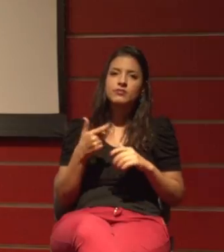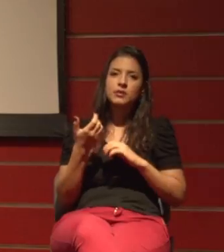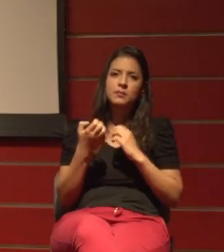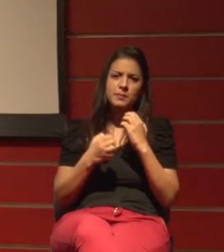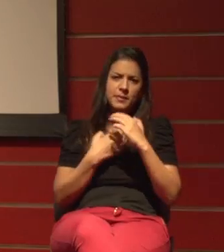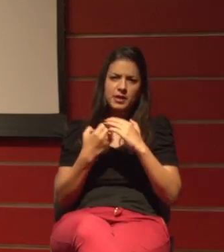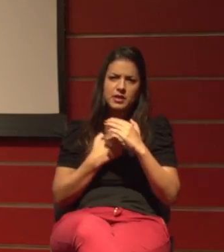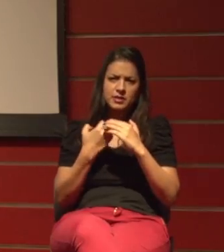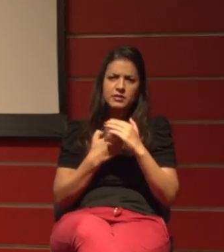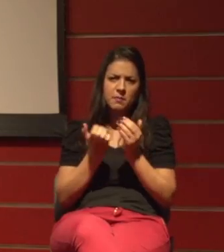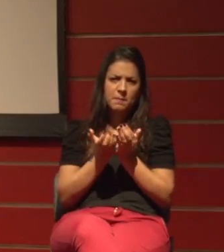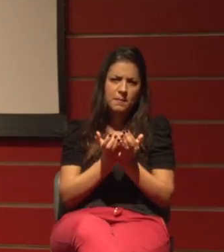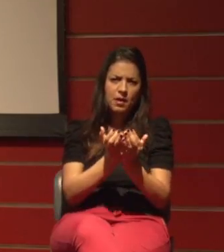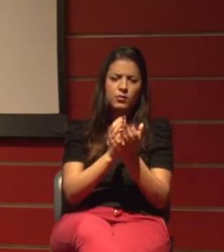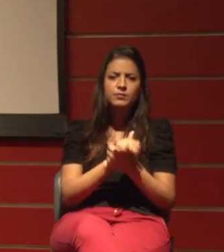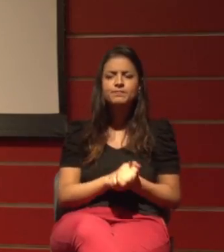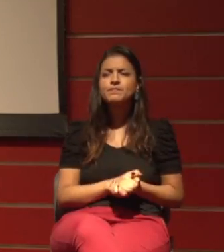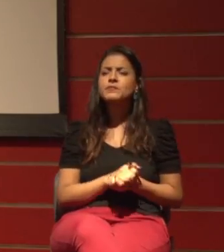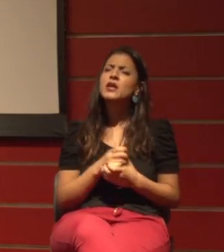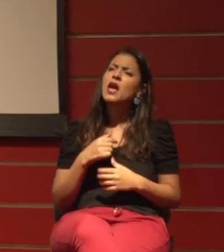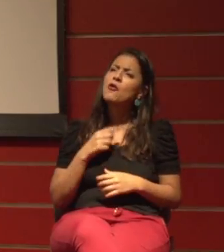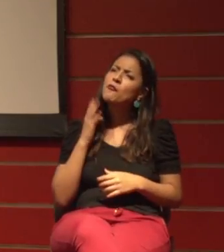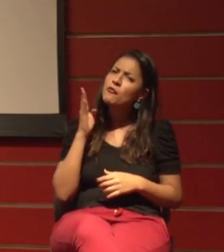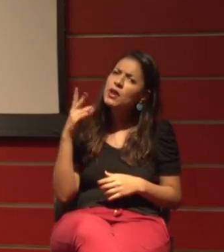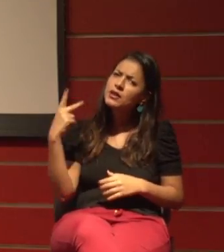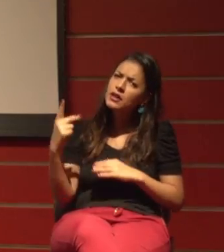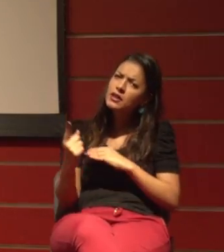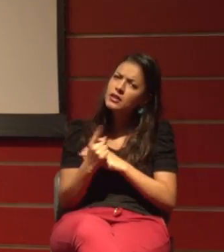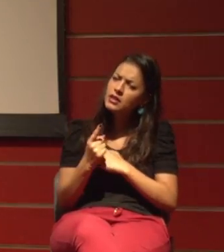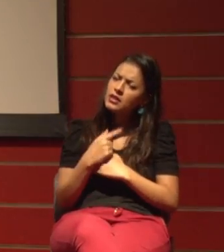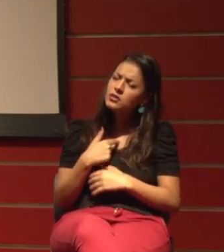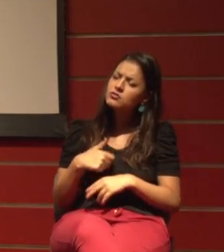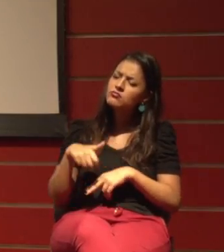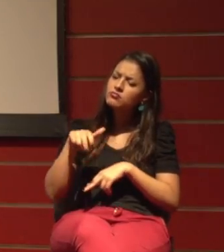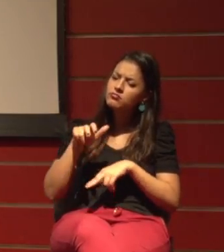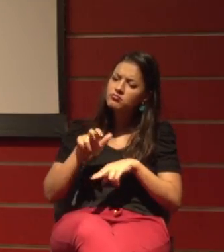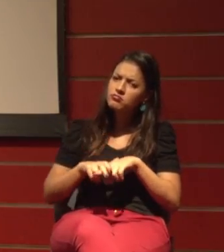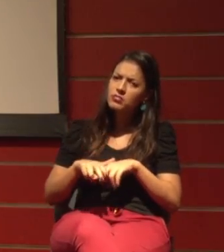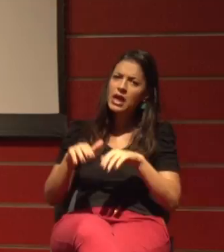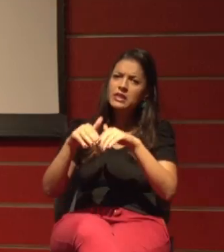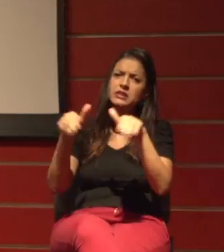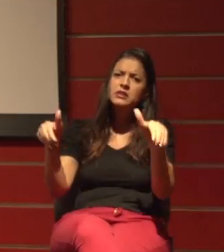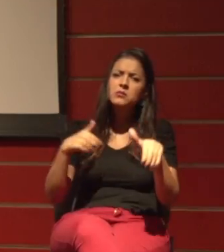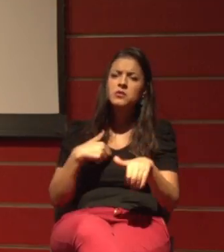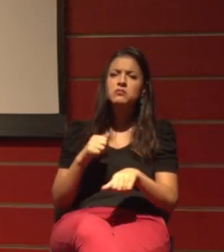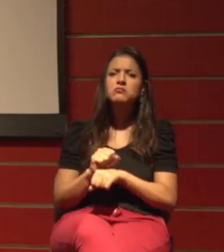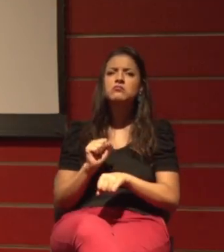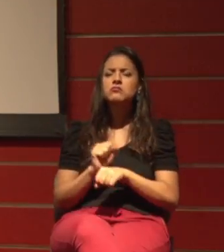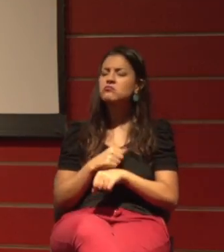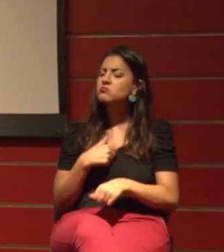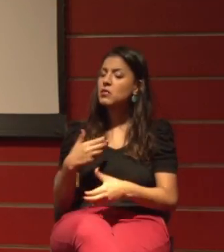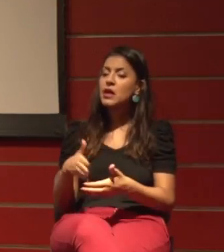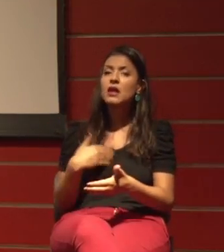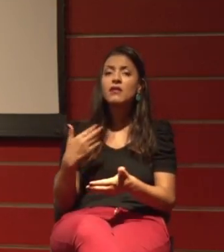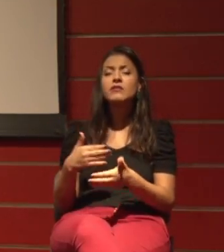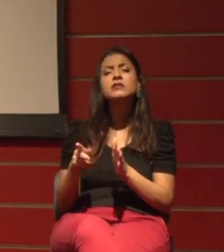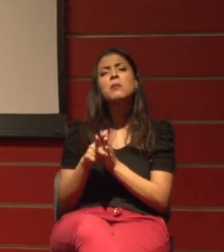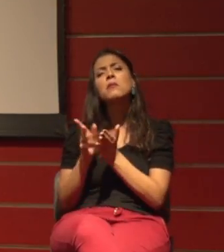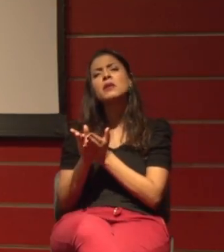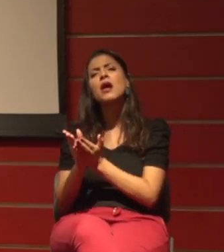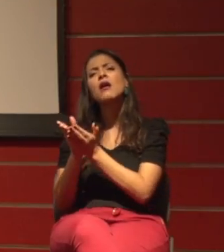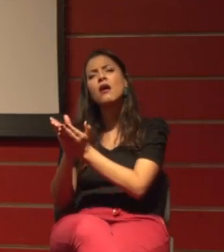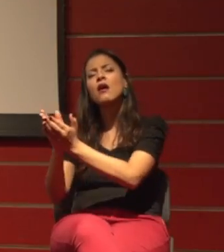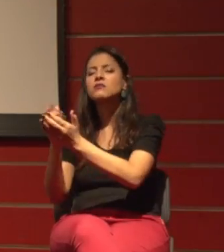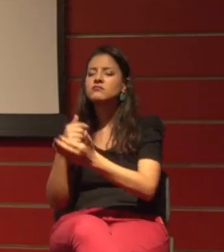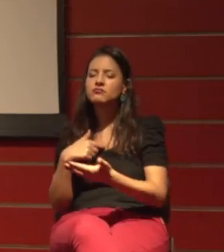sala na recepção desse cliente eu eu vi uma revista peguei uma revista de de navegação essas coisas e tinha